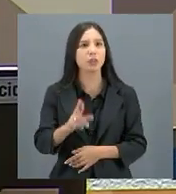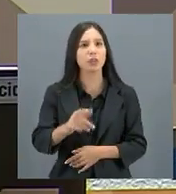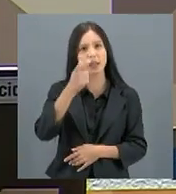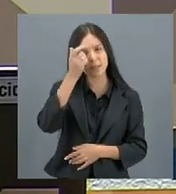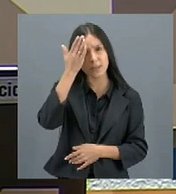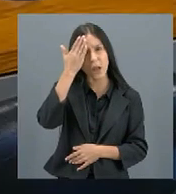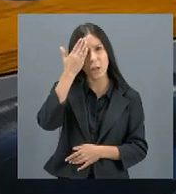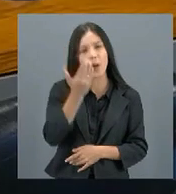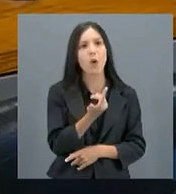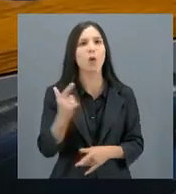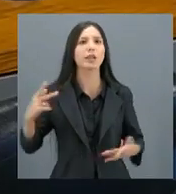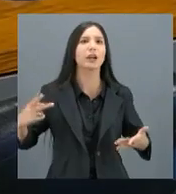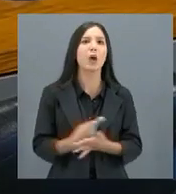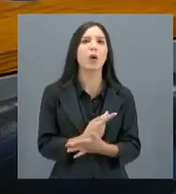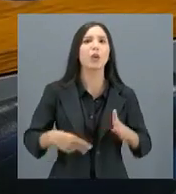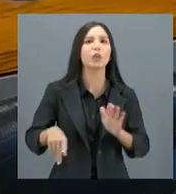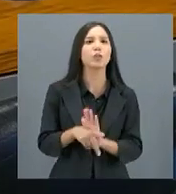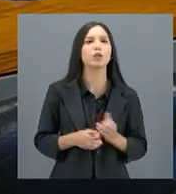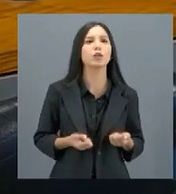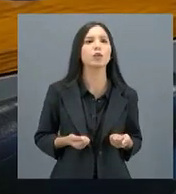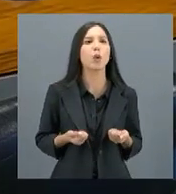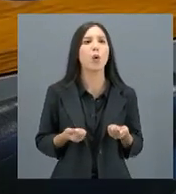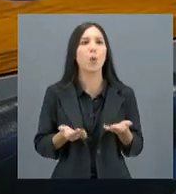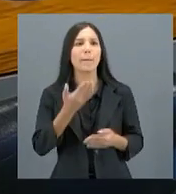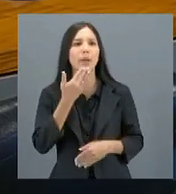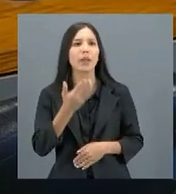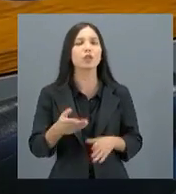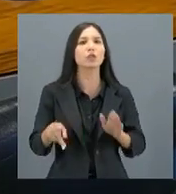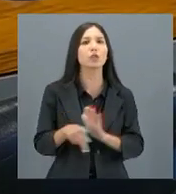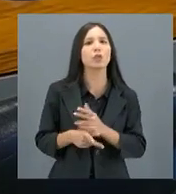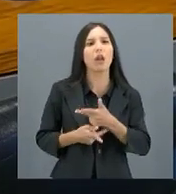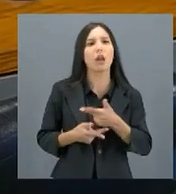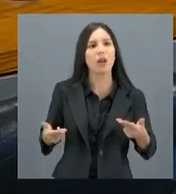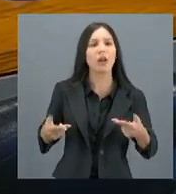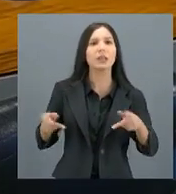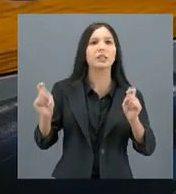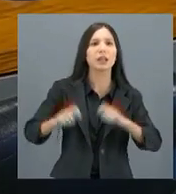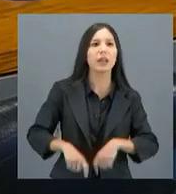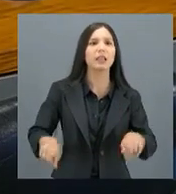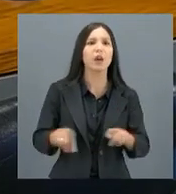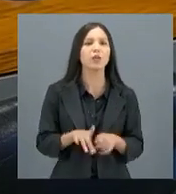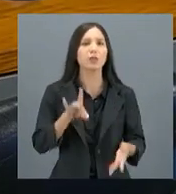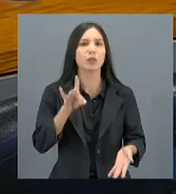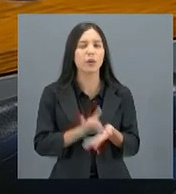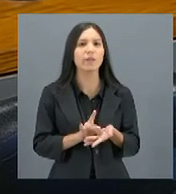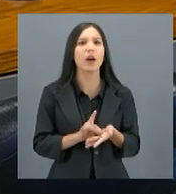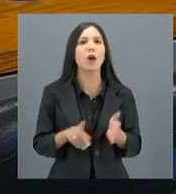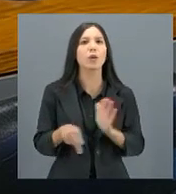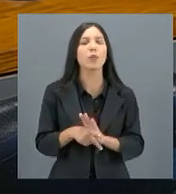ciência de alguma outra situação em que houve oferta ou pedido de propina que envolvesse